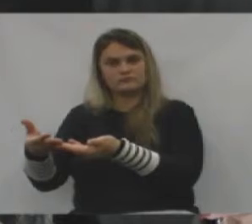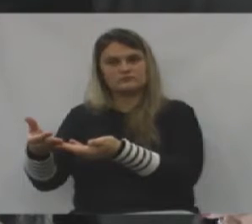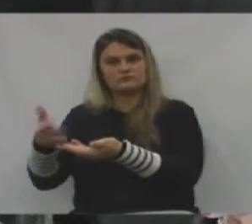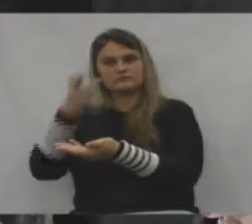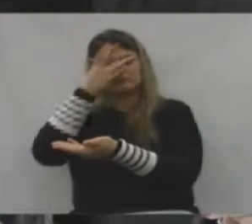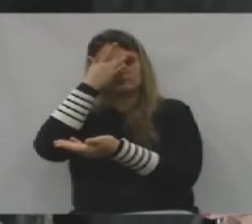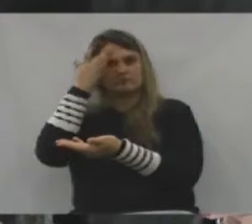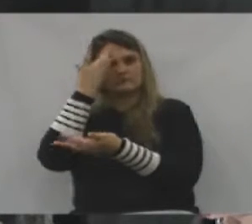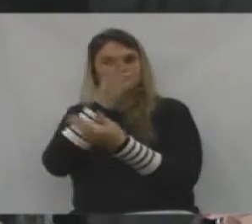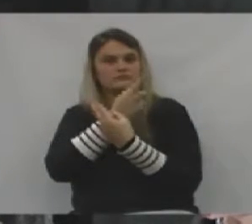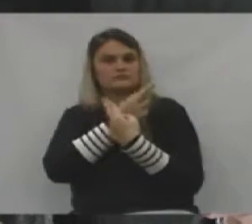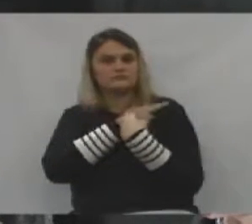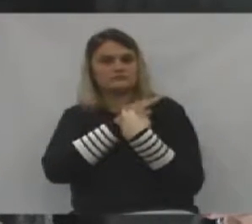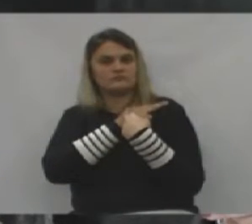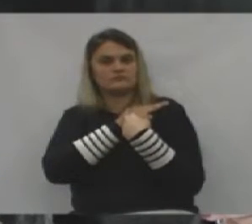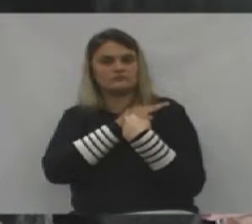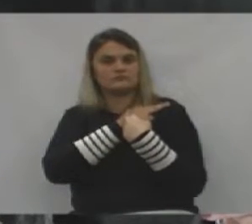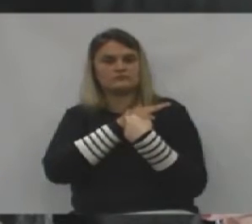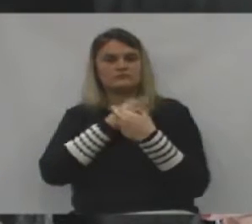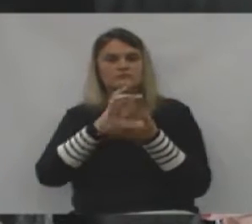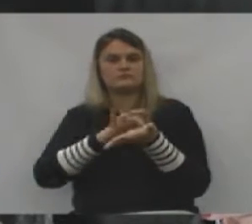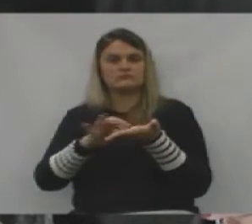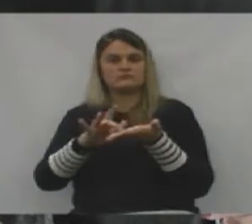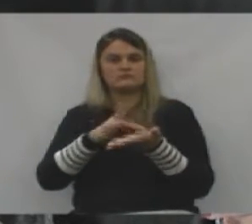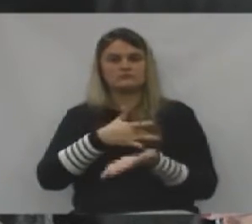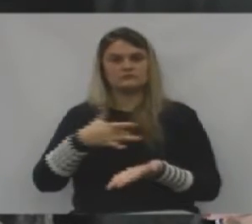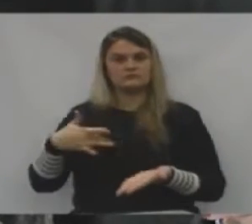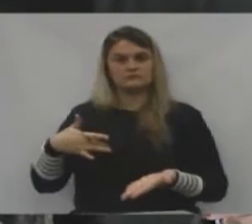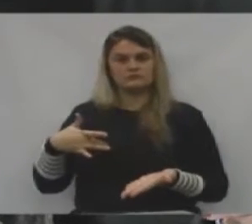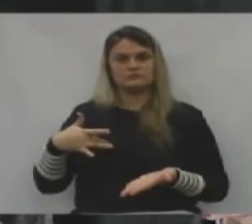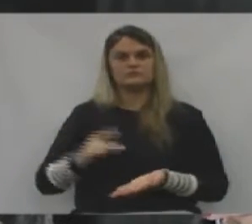o sistema e para a Secretaria de Saúde.